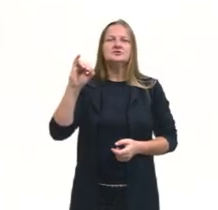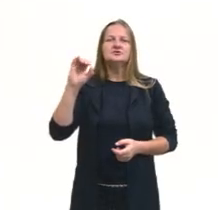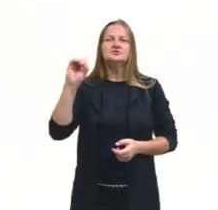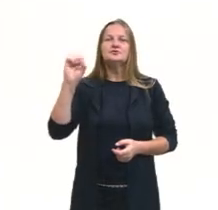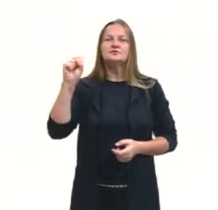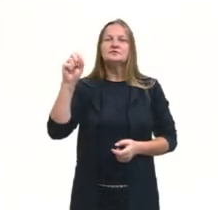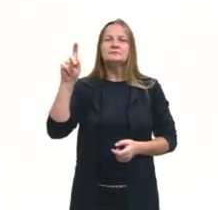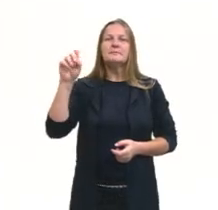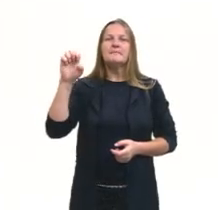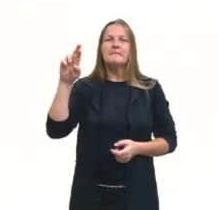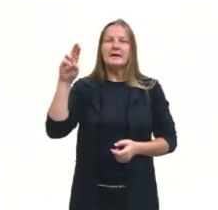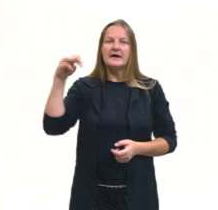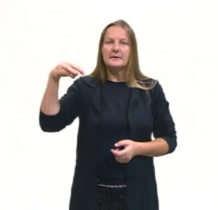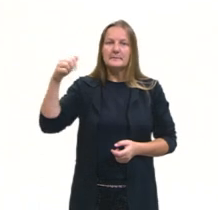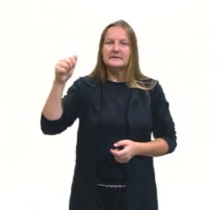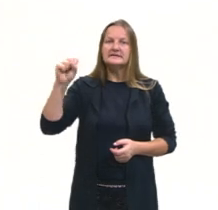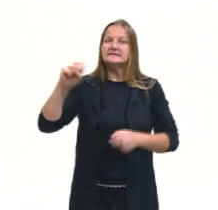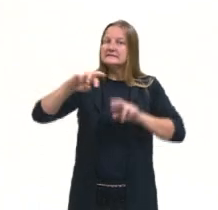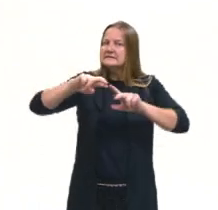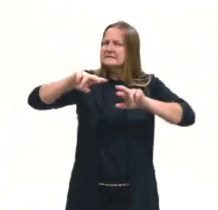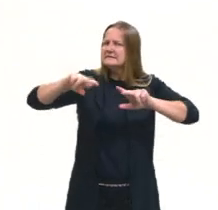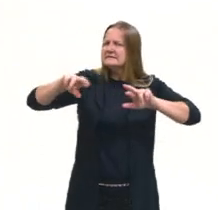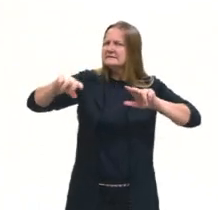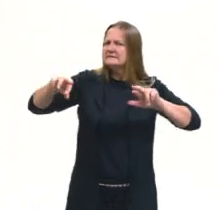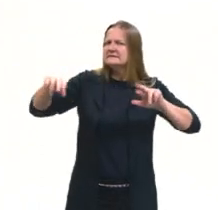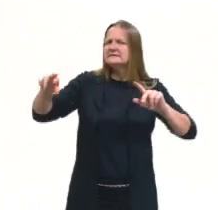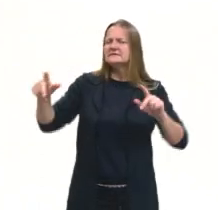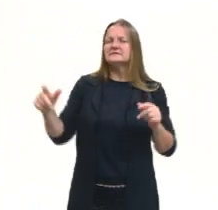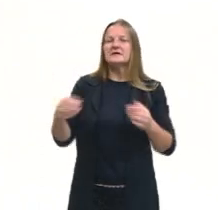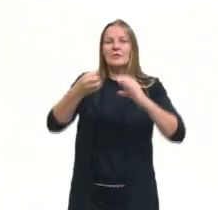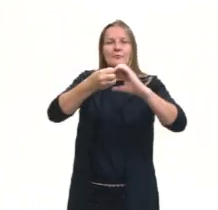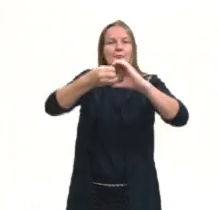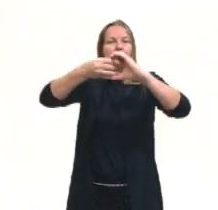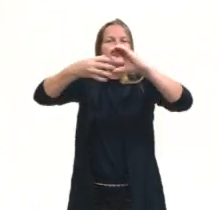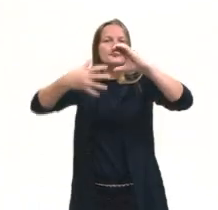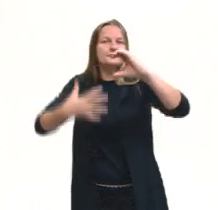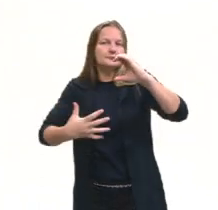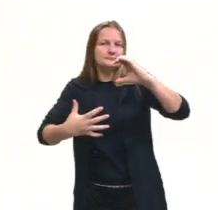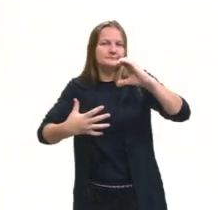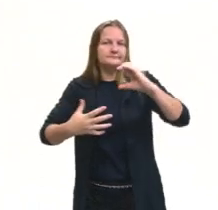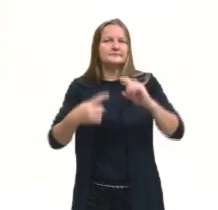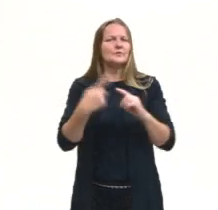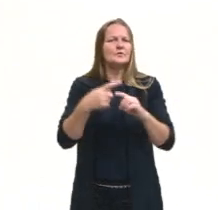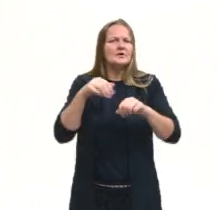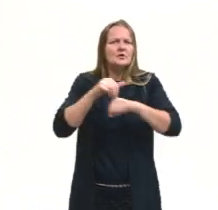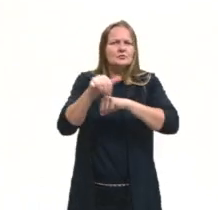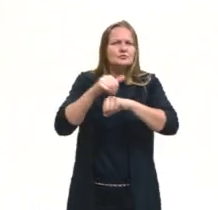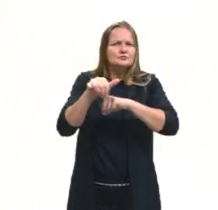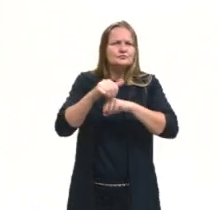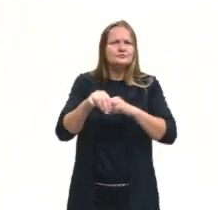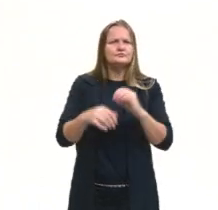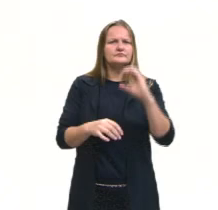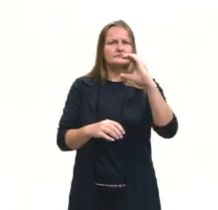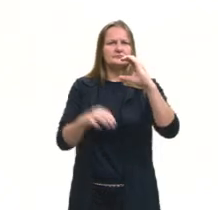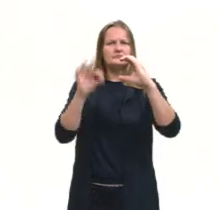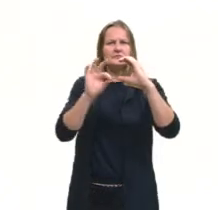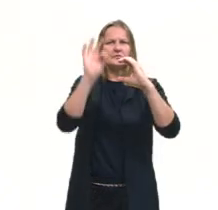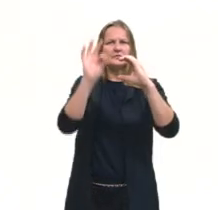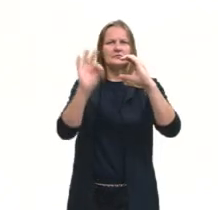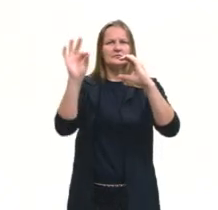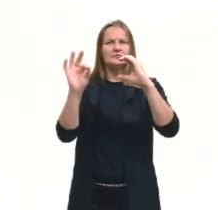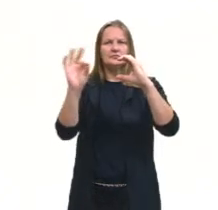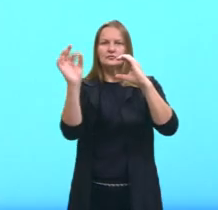as angiospermas e que por último e as gimnospermas tá então o que que acontece aqui nesse cladograma